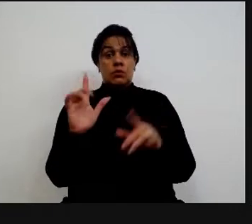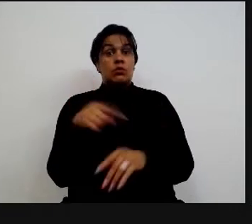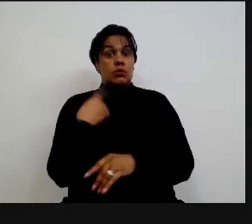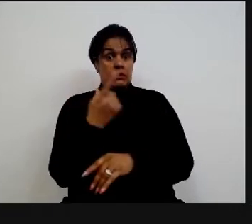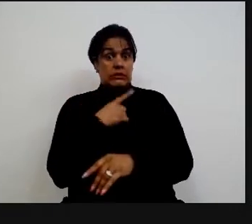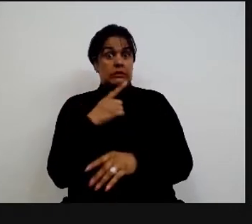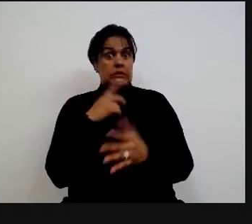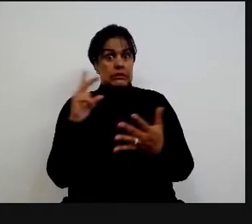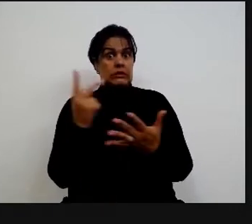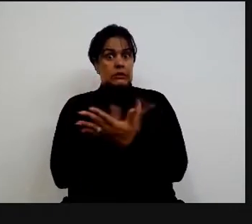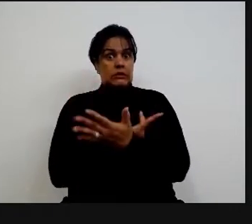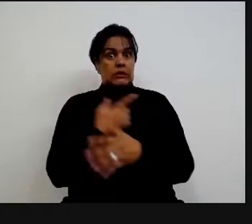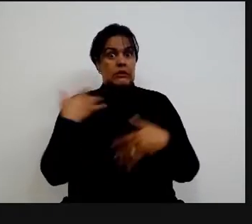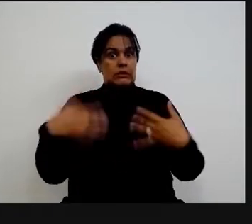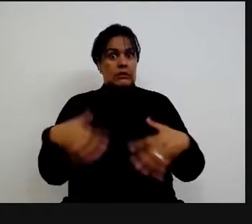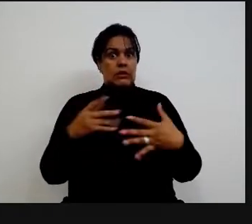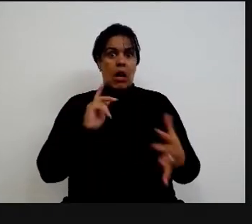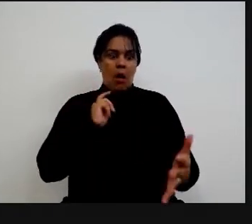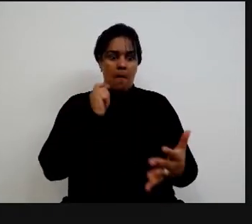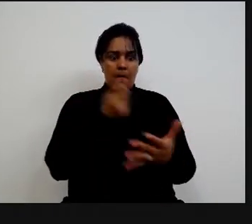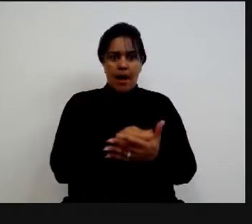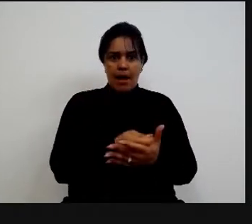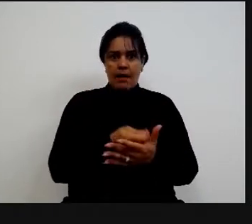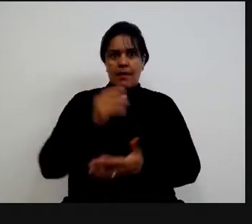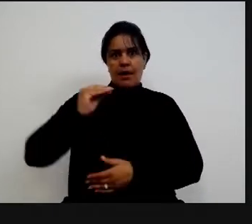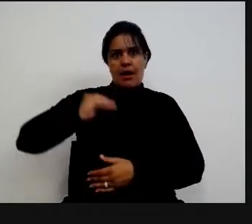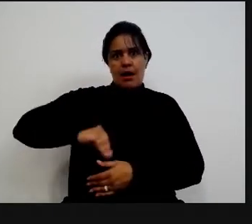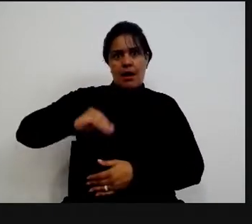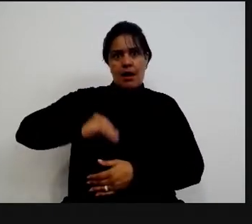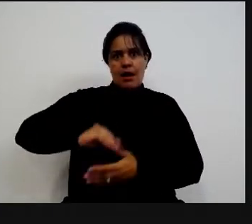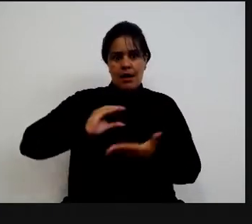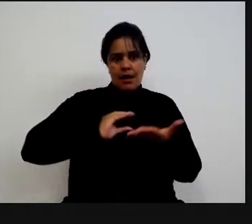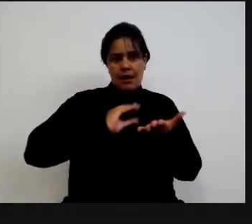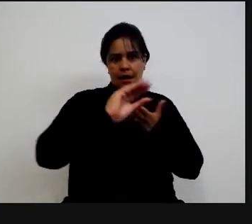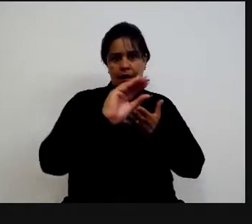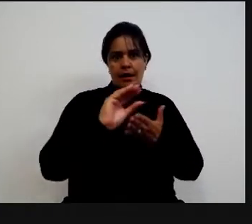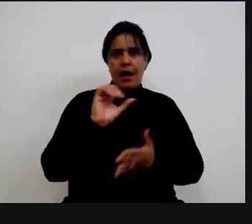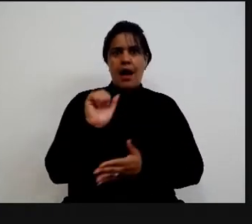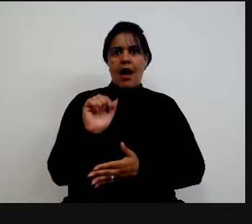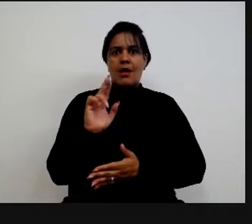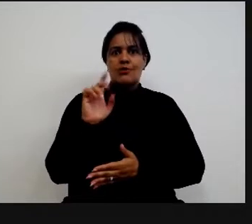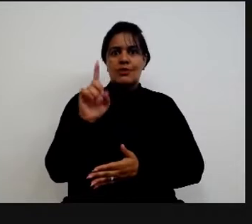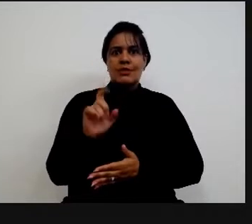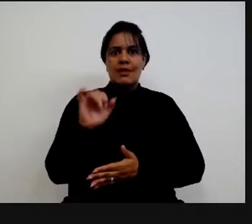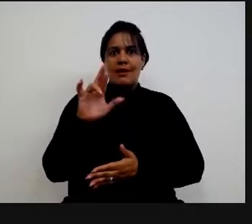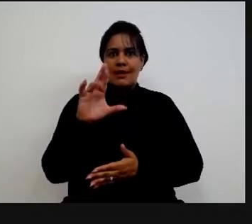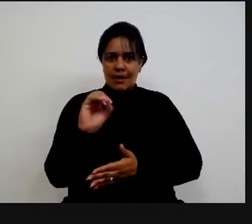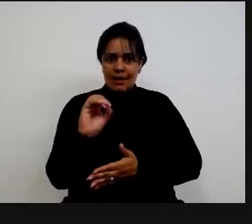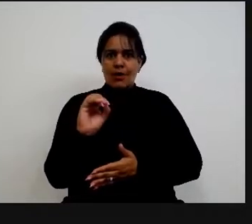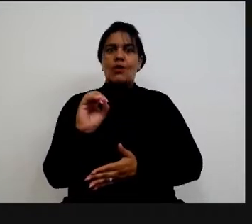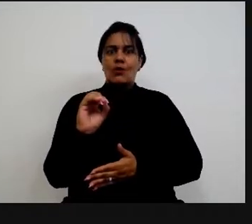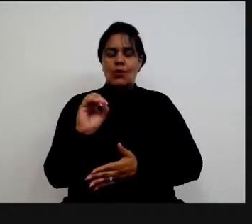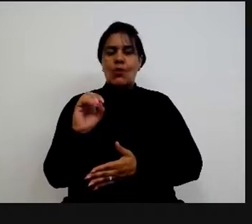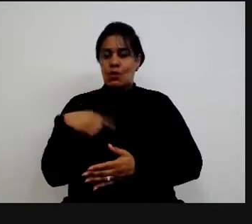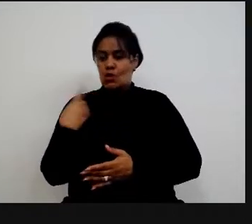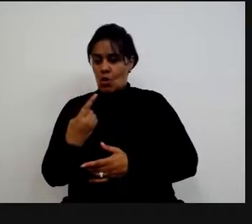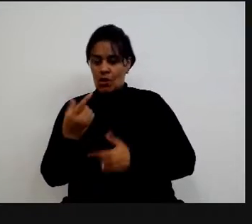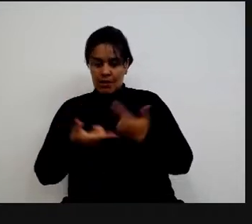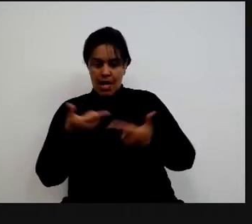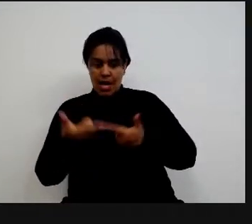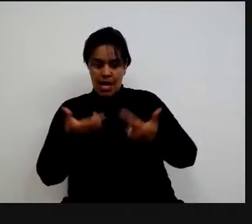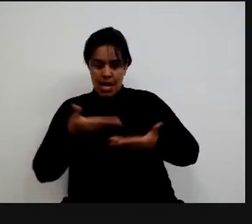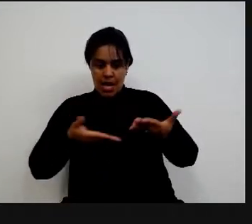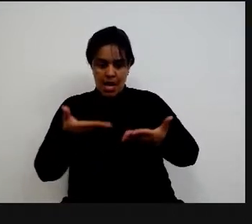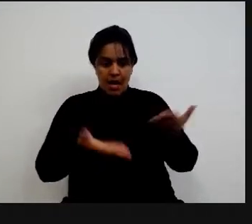episódio gigantesco do pagamento do auxílio, como que a gente coloca essas pessoas para trabalharem de um lado, atendendo a população brasileira, e do outro